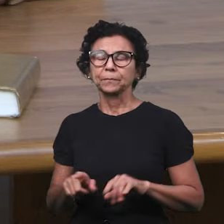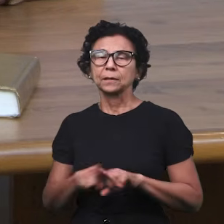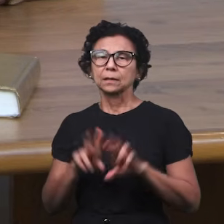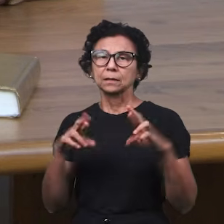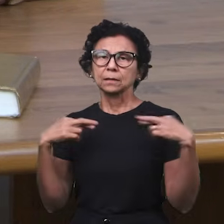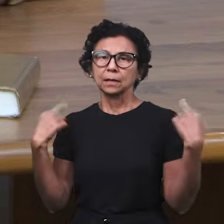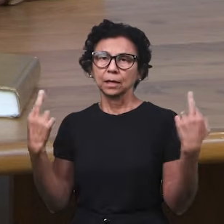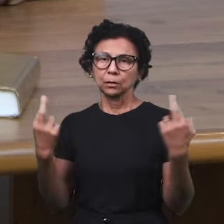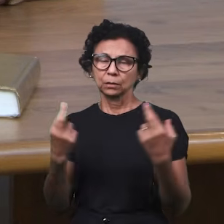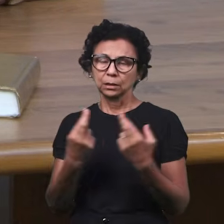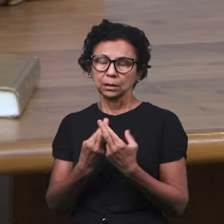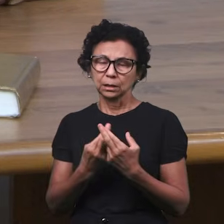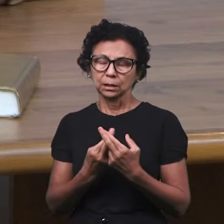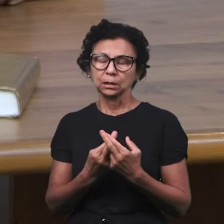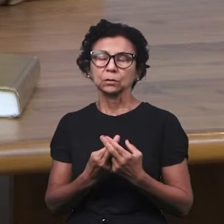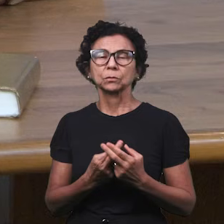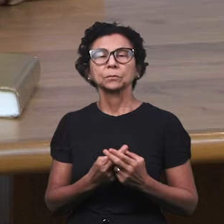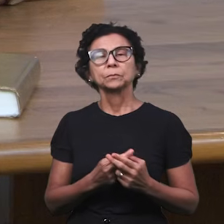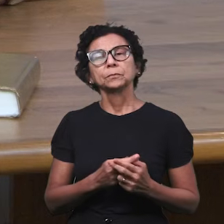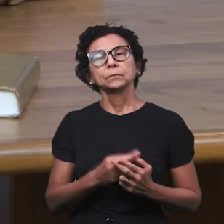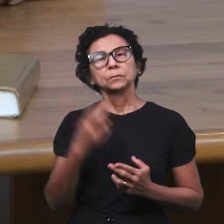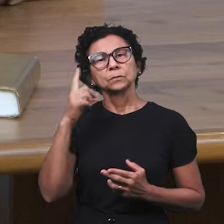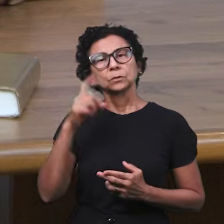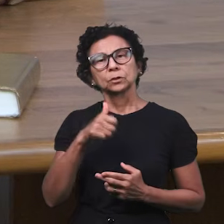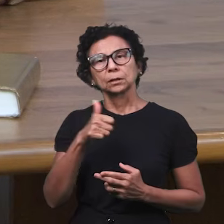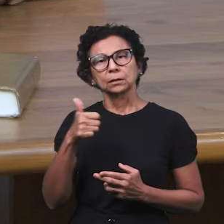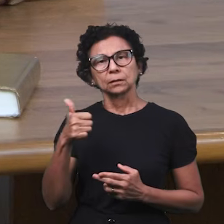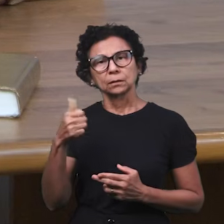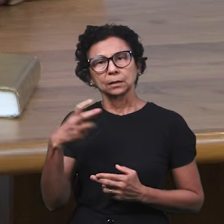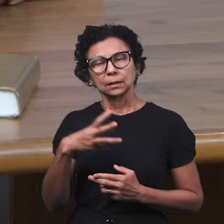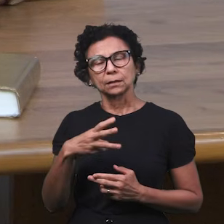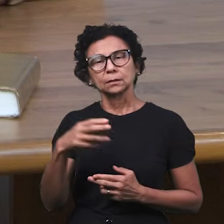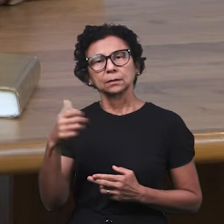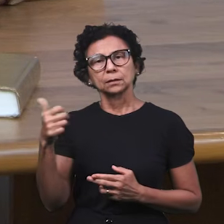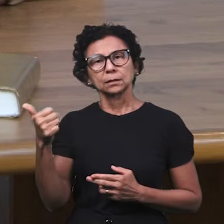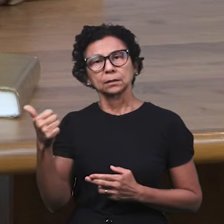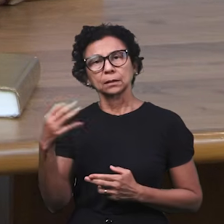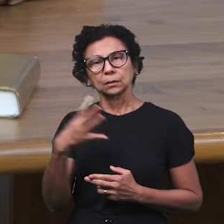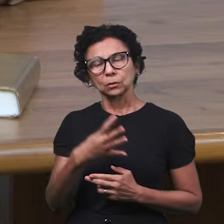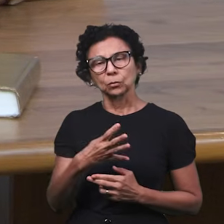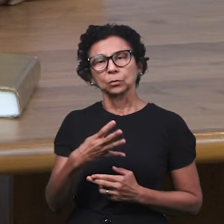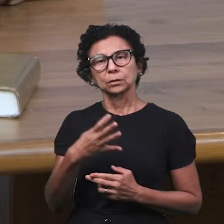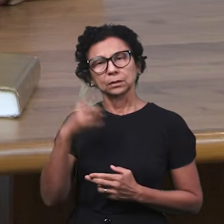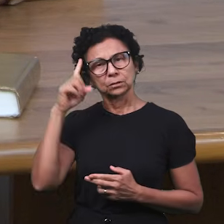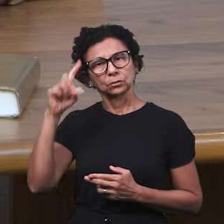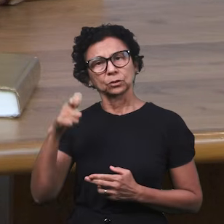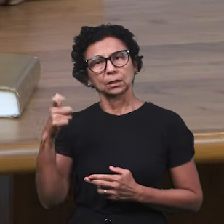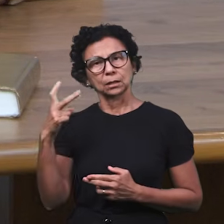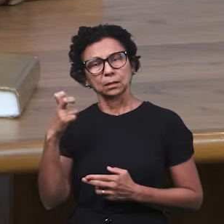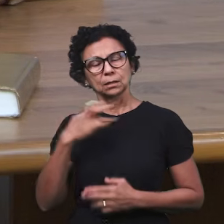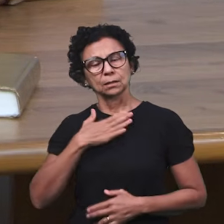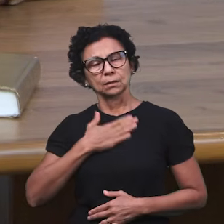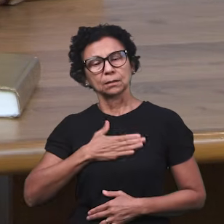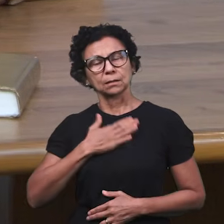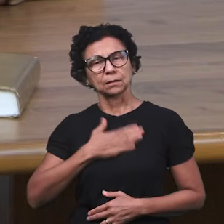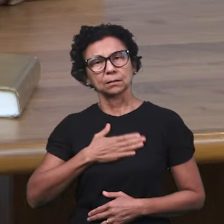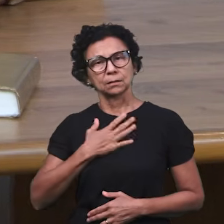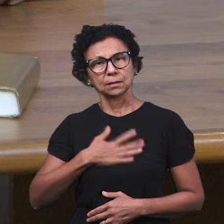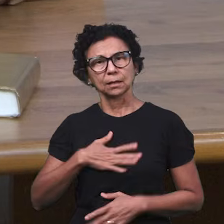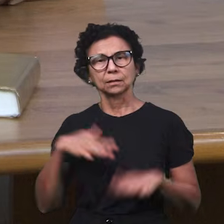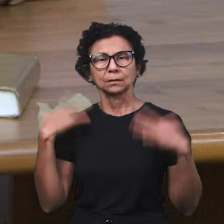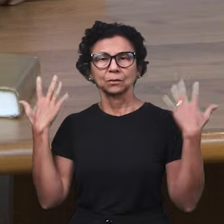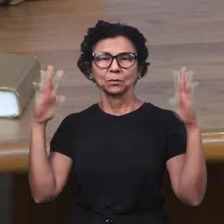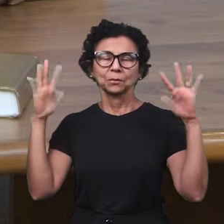e 14 do mesmo, e repousaram no dia 15 do mesmo, e fizeram daquele dia dia